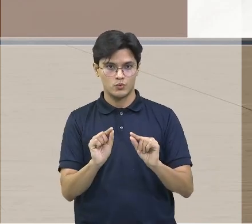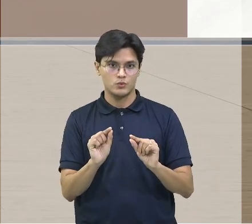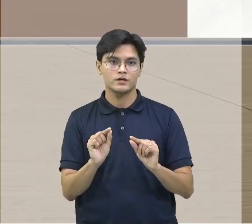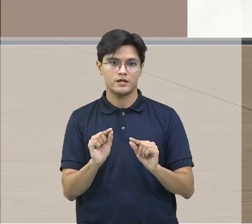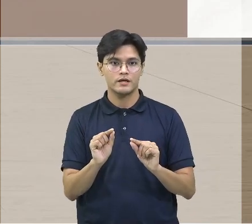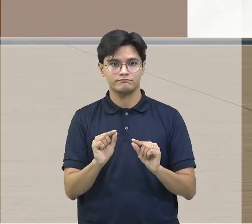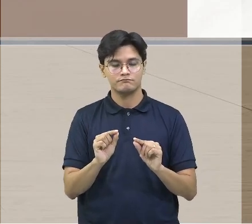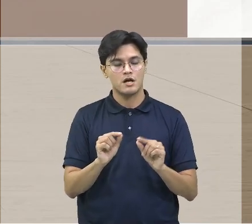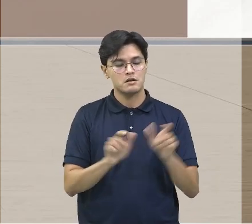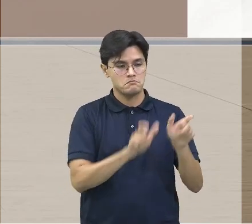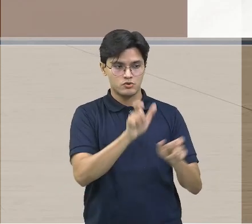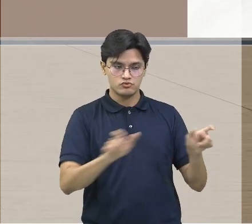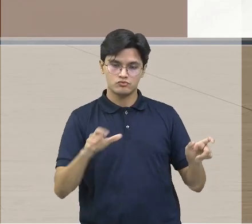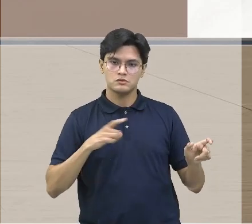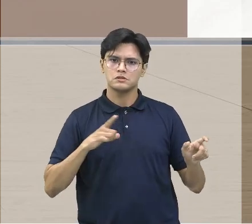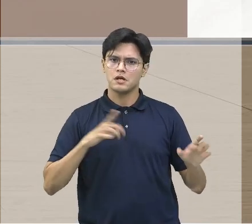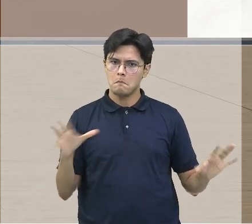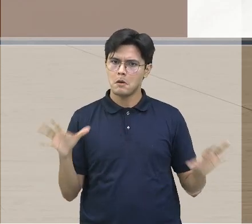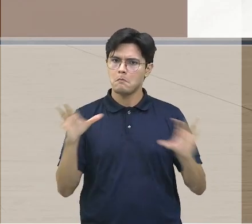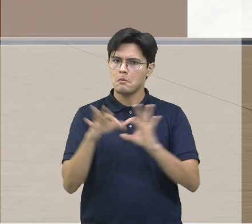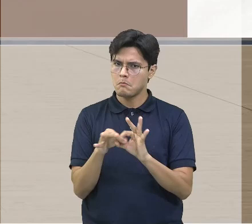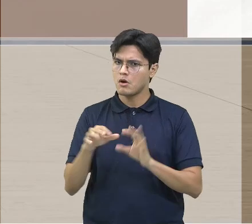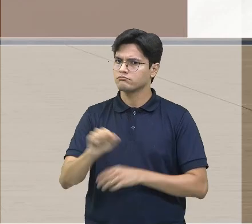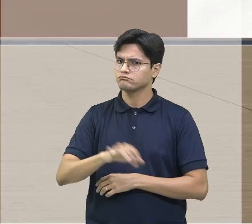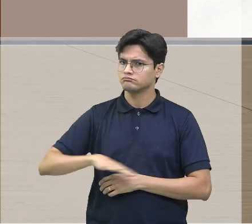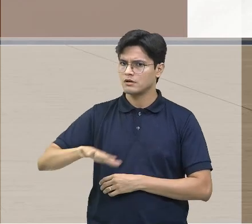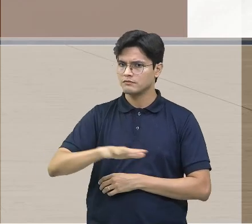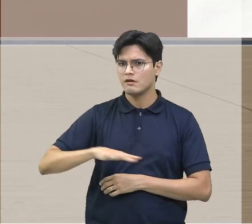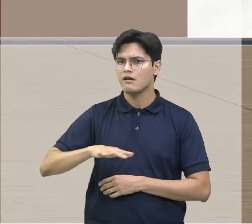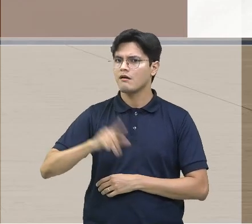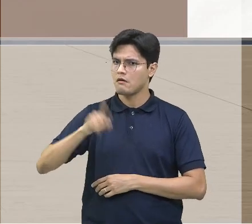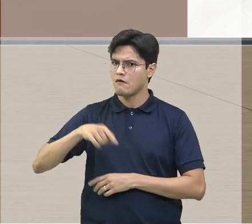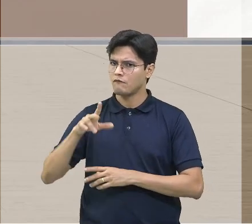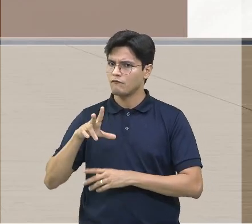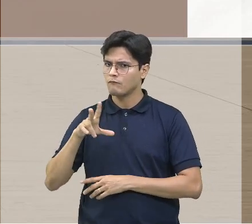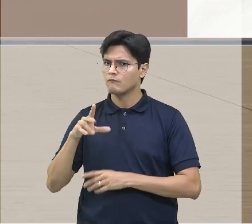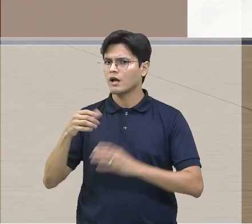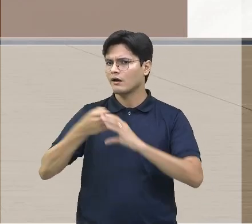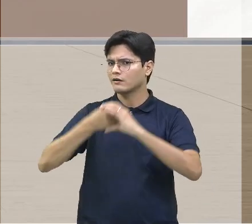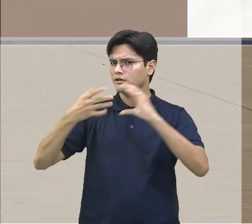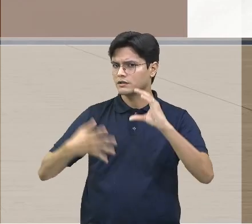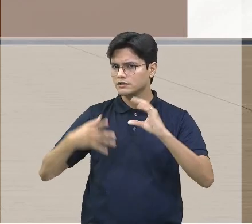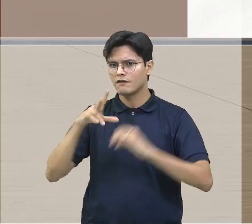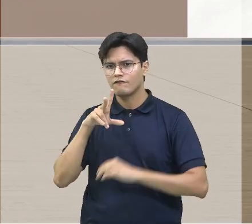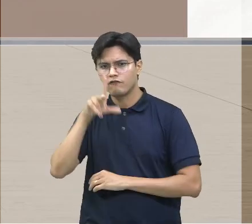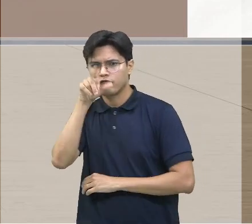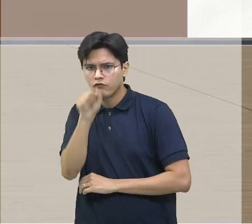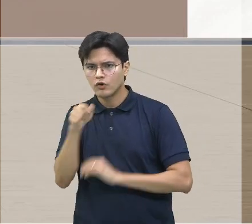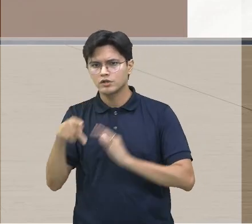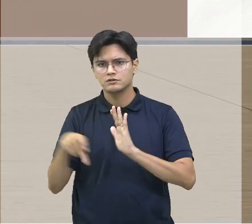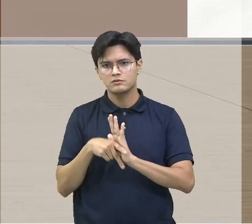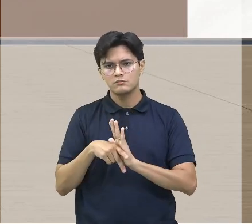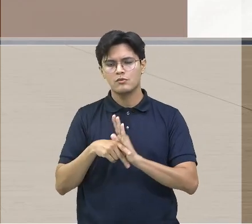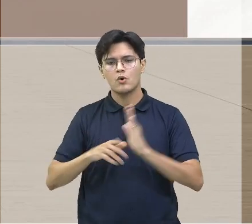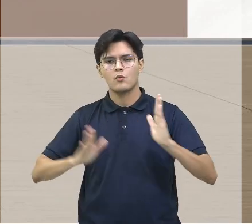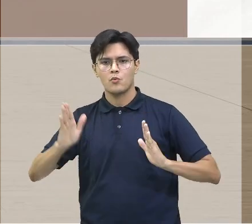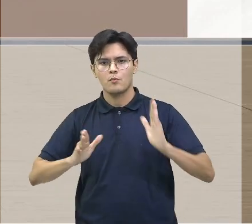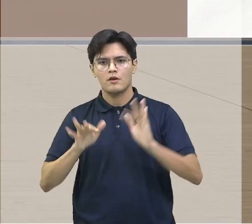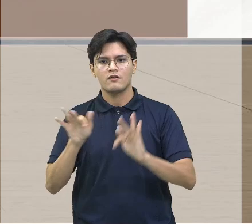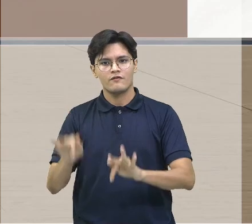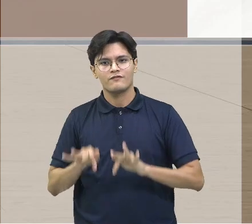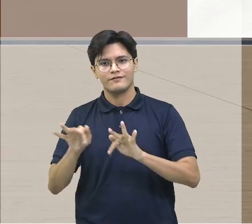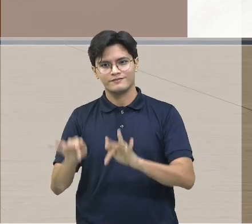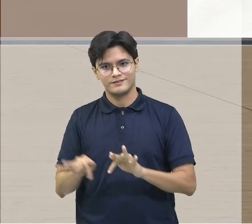forte. Então, como a gente vê aqui no nosso texto, a economia feudal vai se basear, então, na agricultura como principal